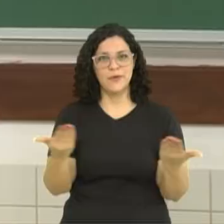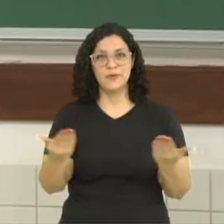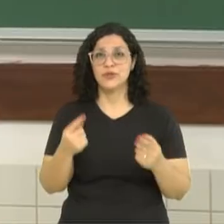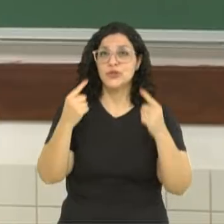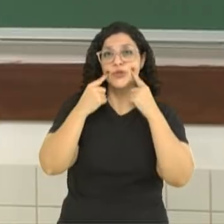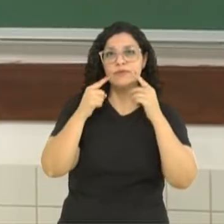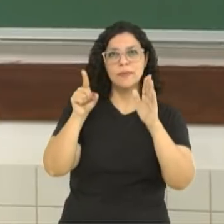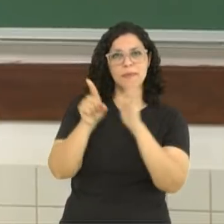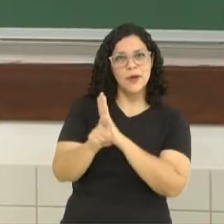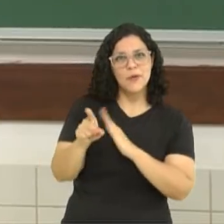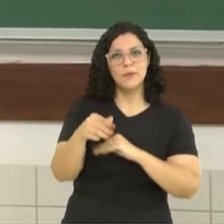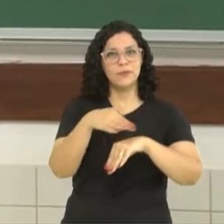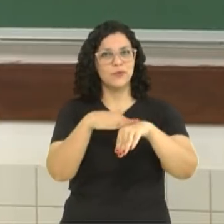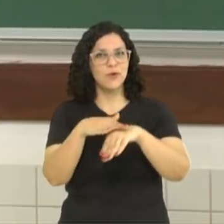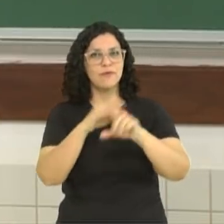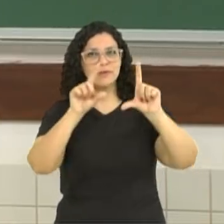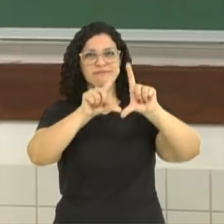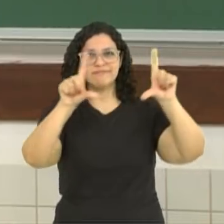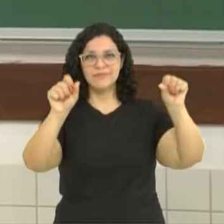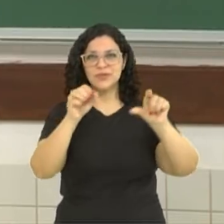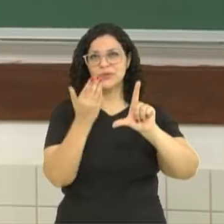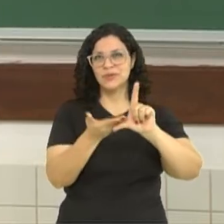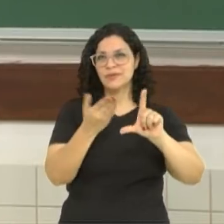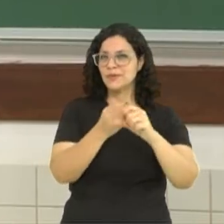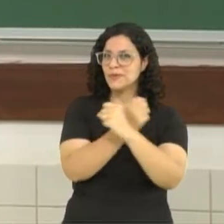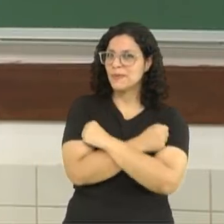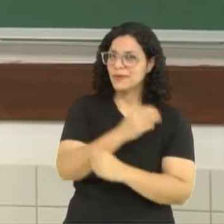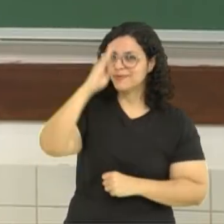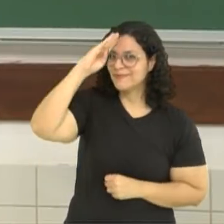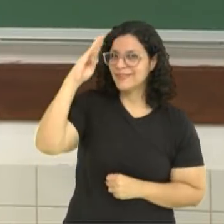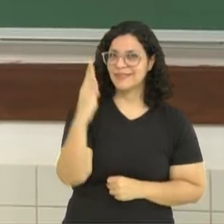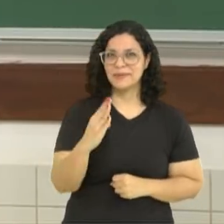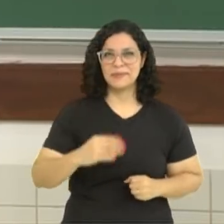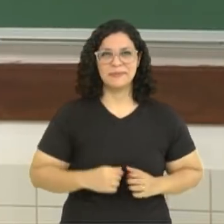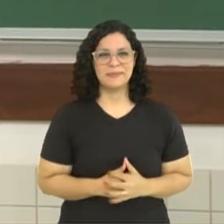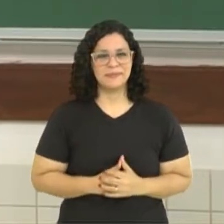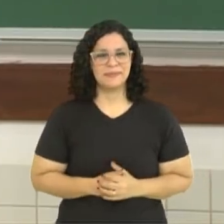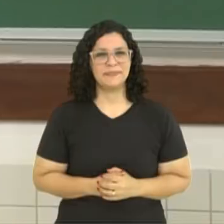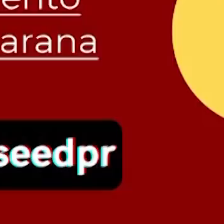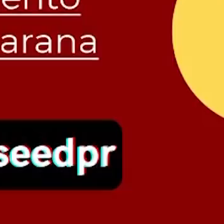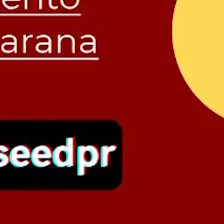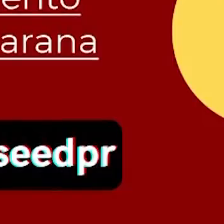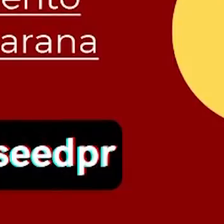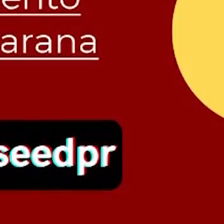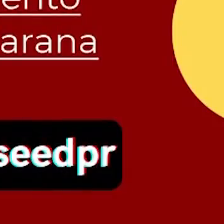Qualquer dúvida é só falar com a gente pelo mural. Um abraço e até a próxima aula. Até!